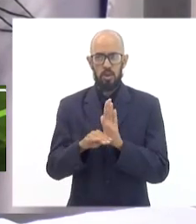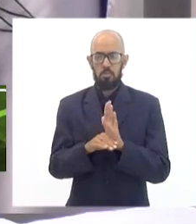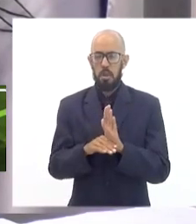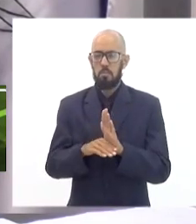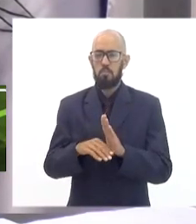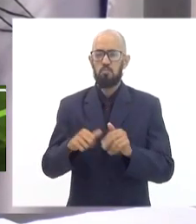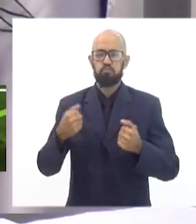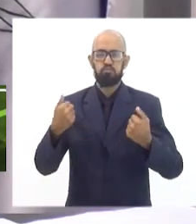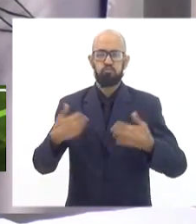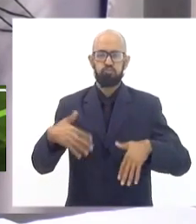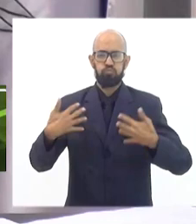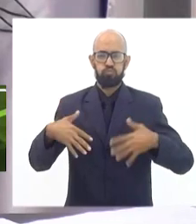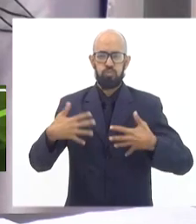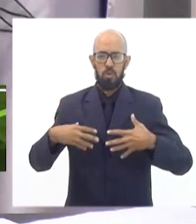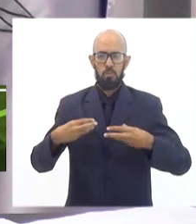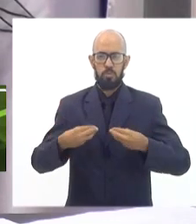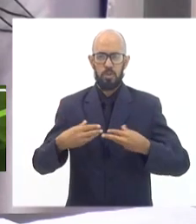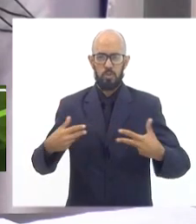gigantesco